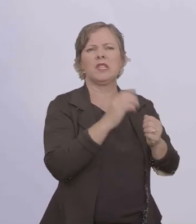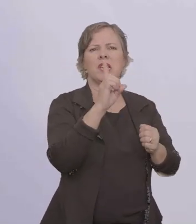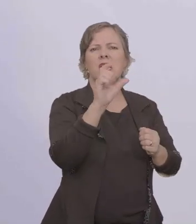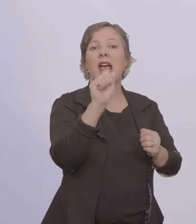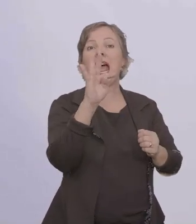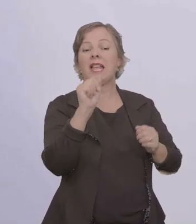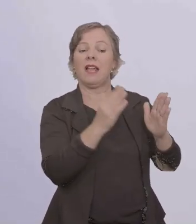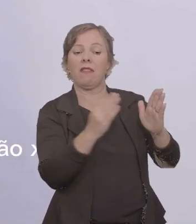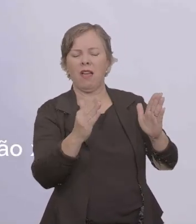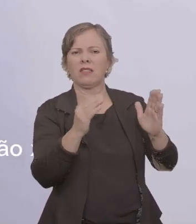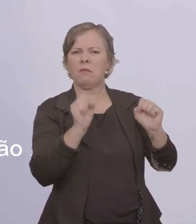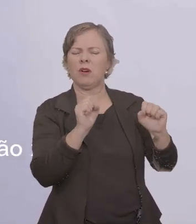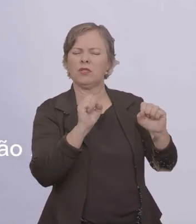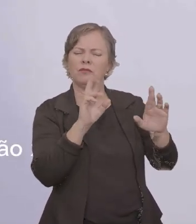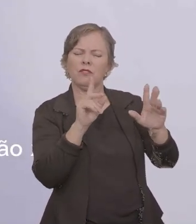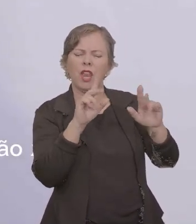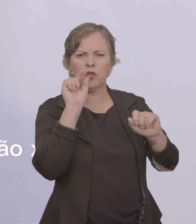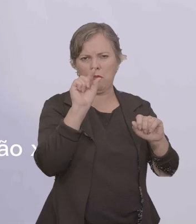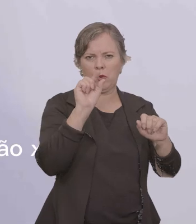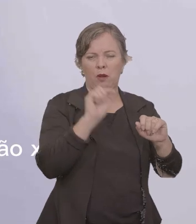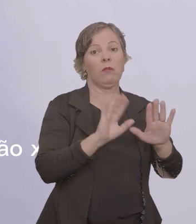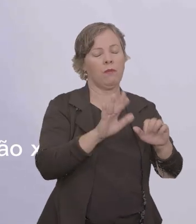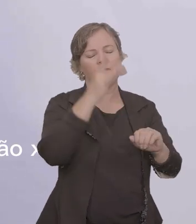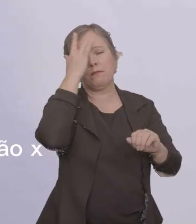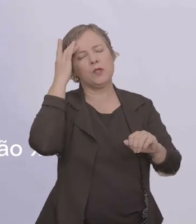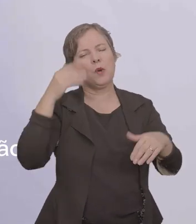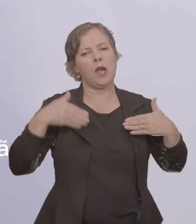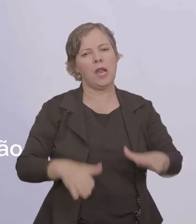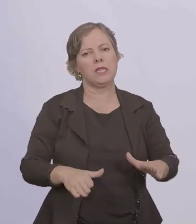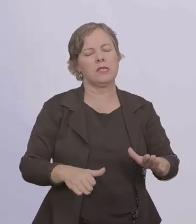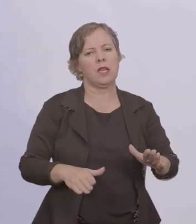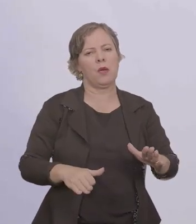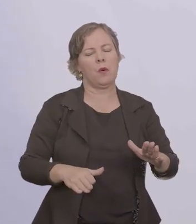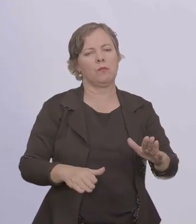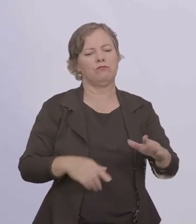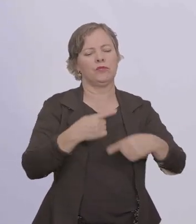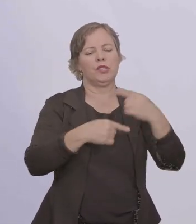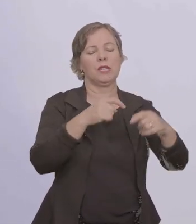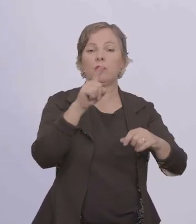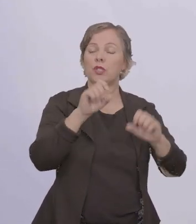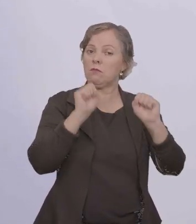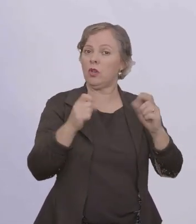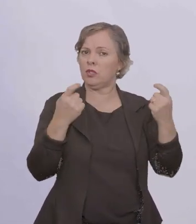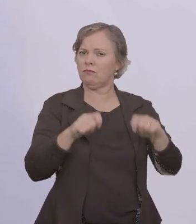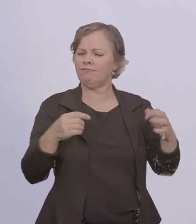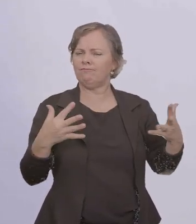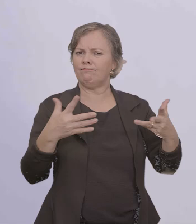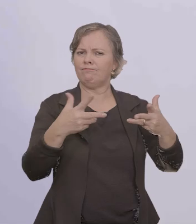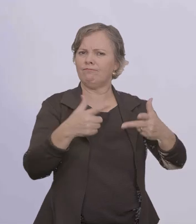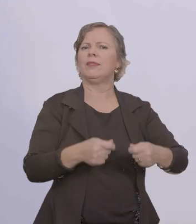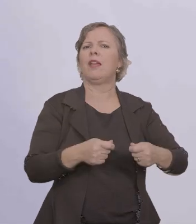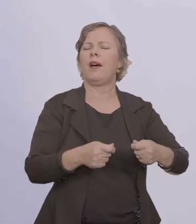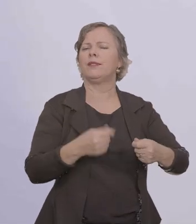poder variar um pouquinho, tá bom? E uma pessoa que, por exemplo, nasceu na geração X, ela pode ter competências,